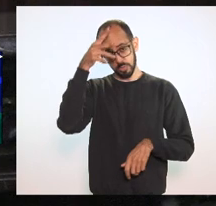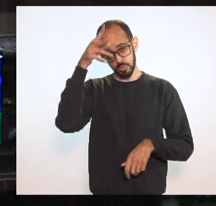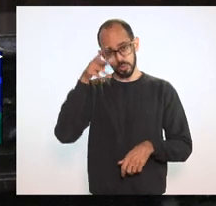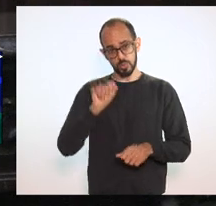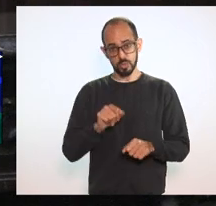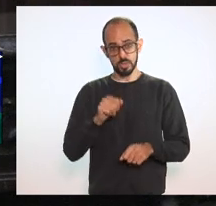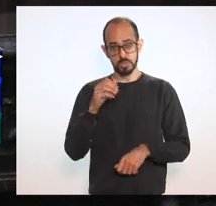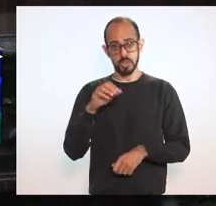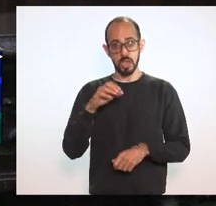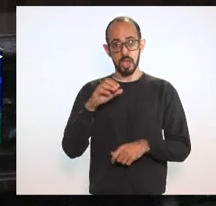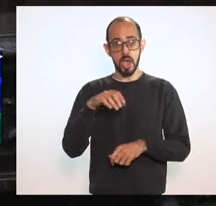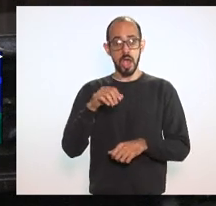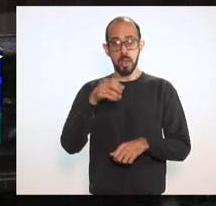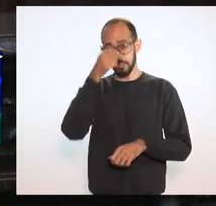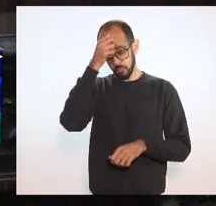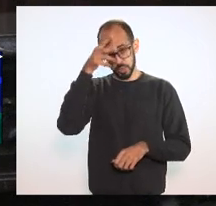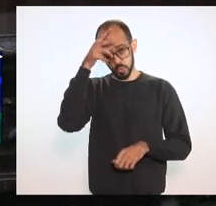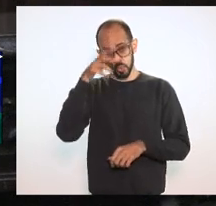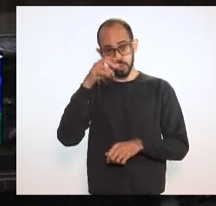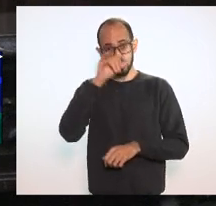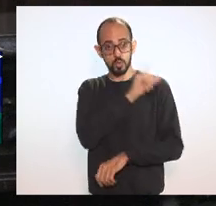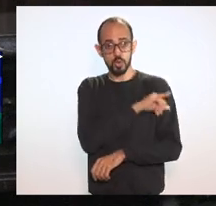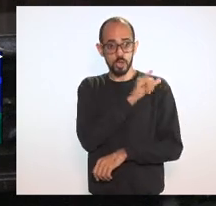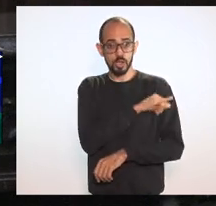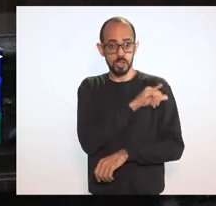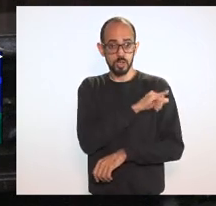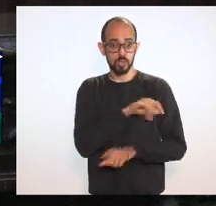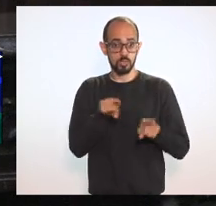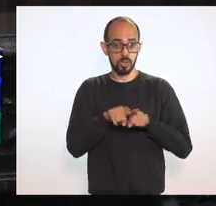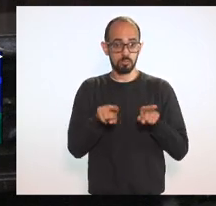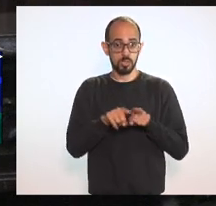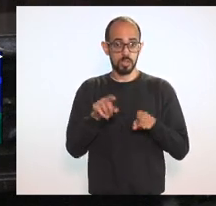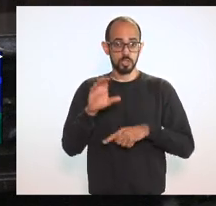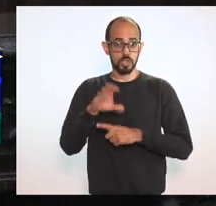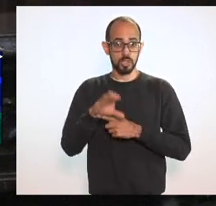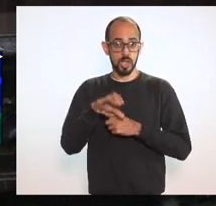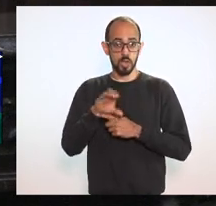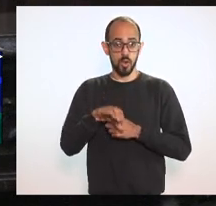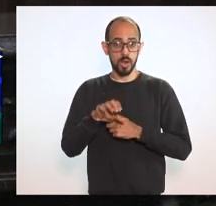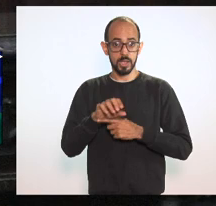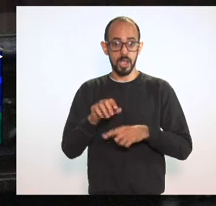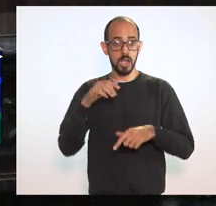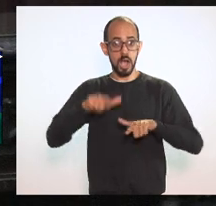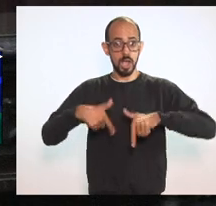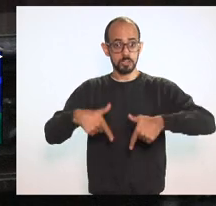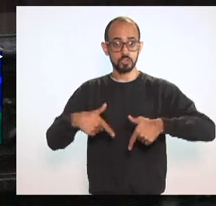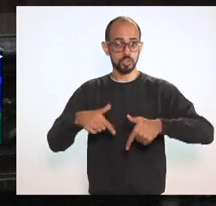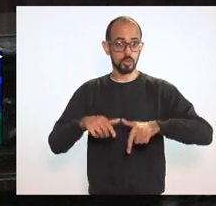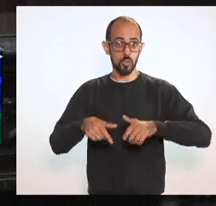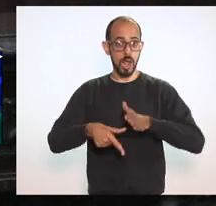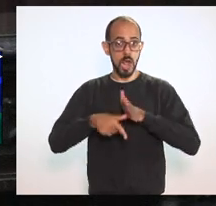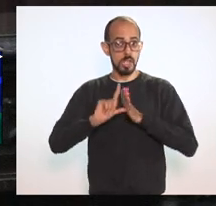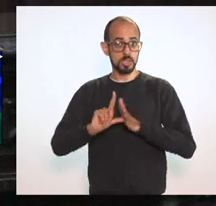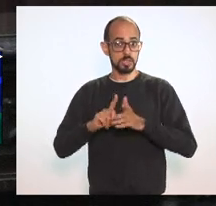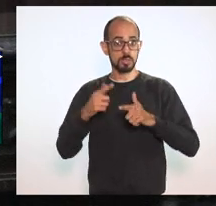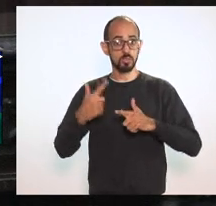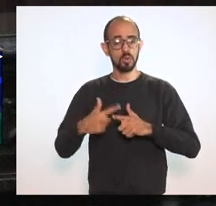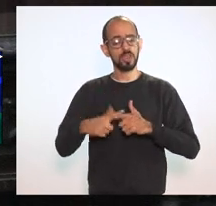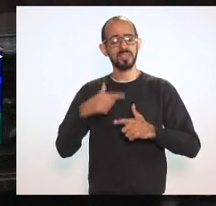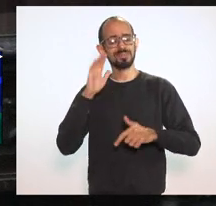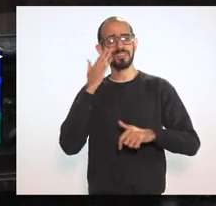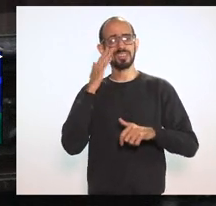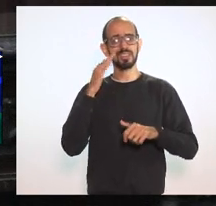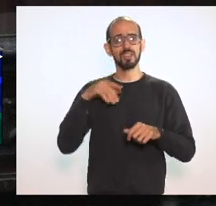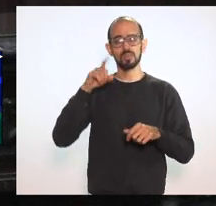de Niterói saíram na frente do governador porque entenderam momento de calamidade pública de